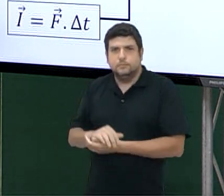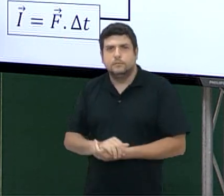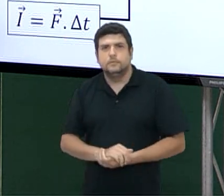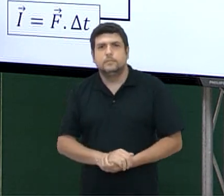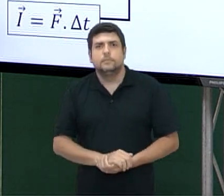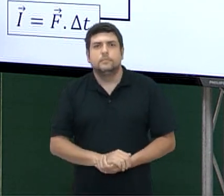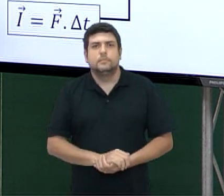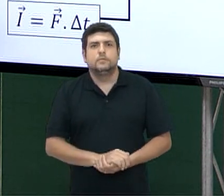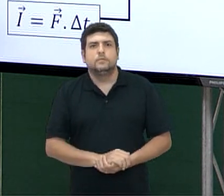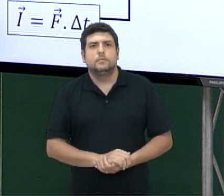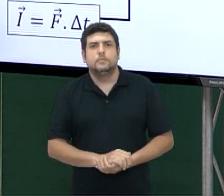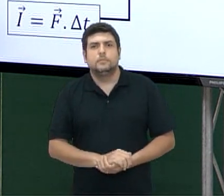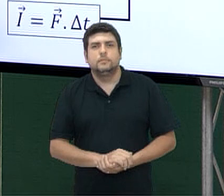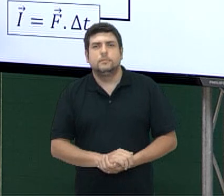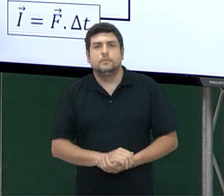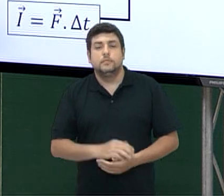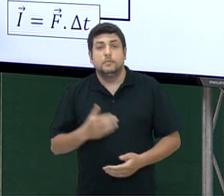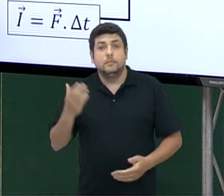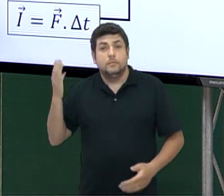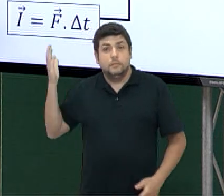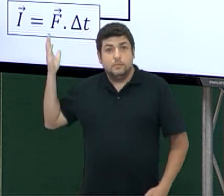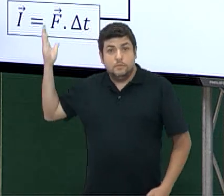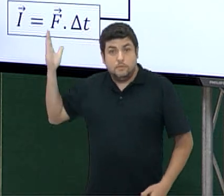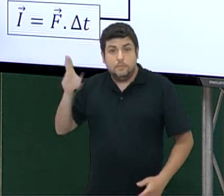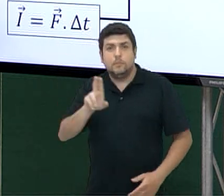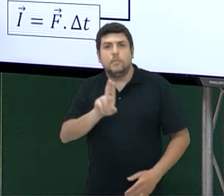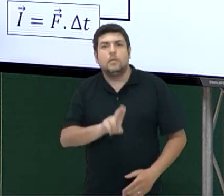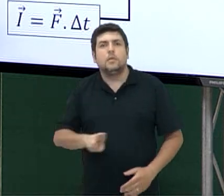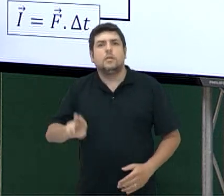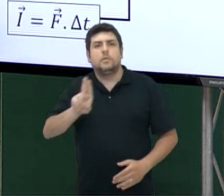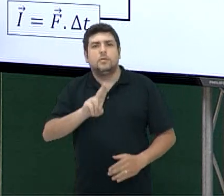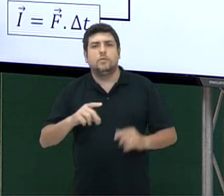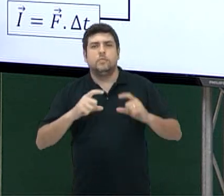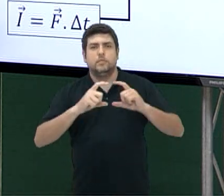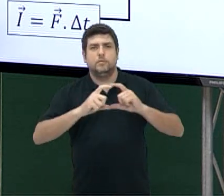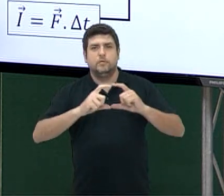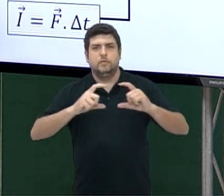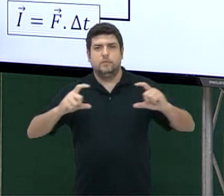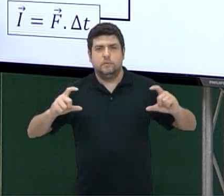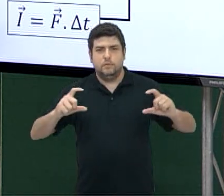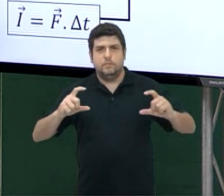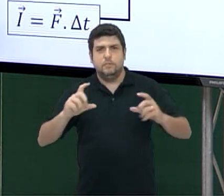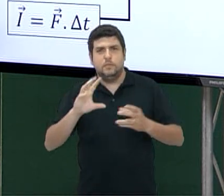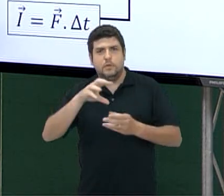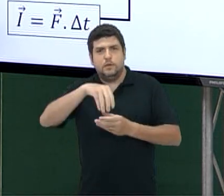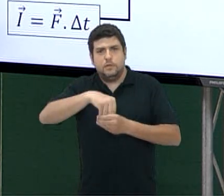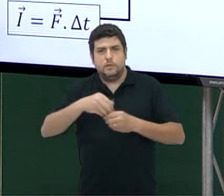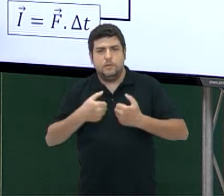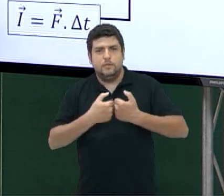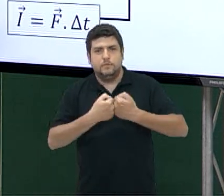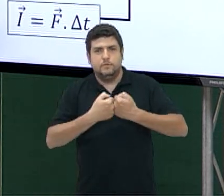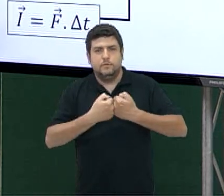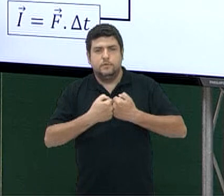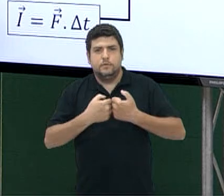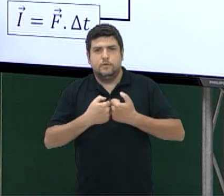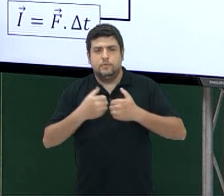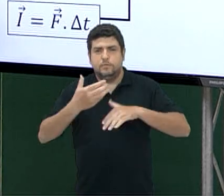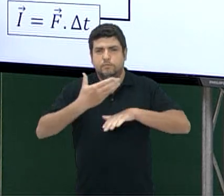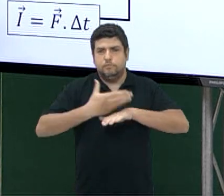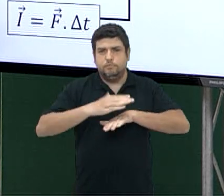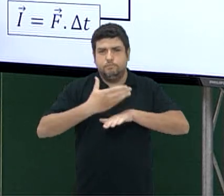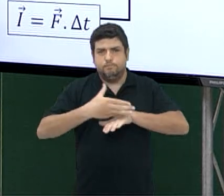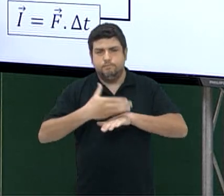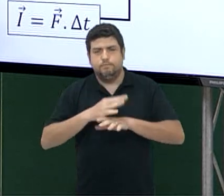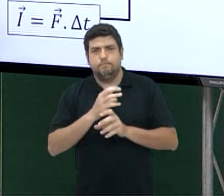são as equações que normalmente nós utilizamos aqui para poder calcular essas áreas, certo? São as áreas mais